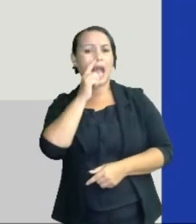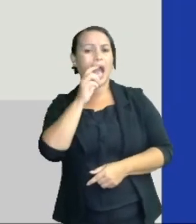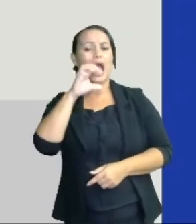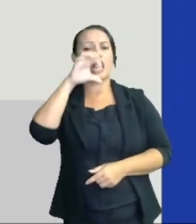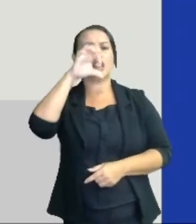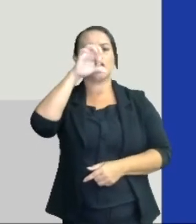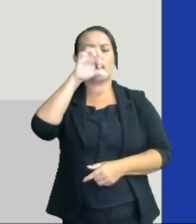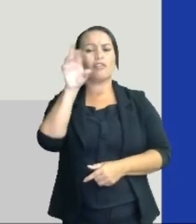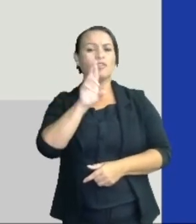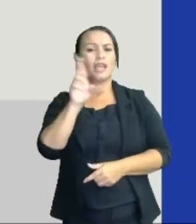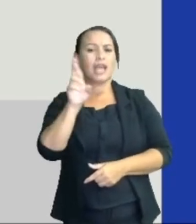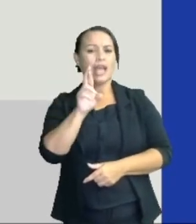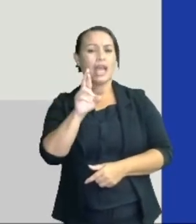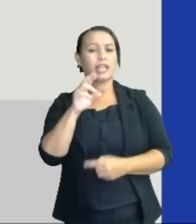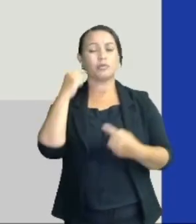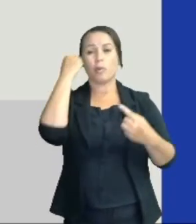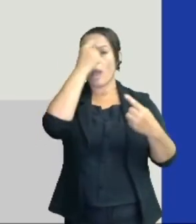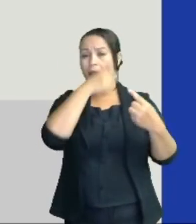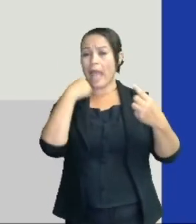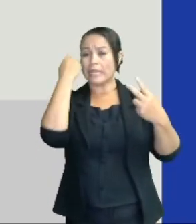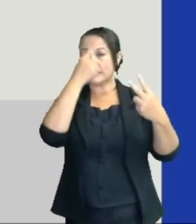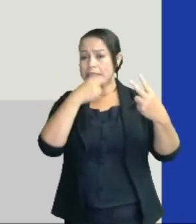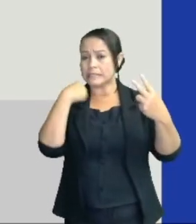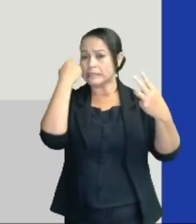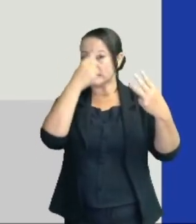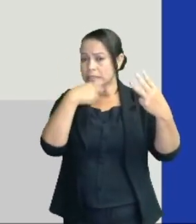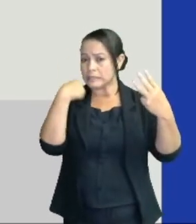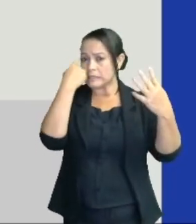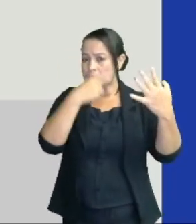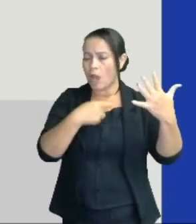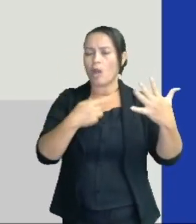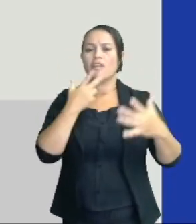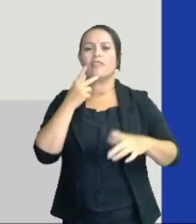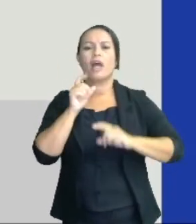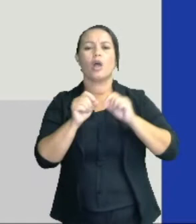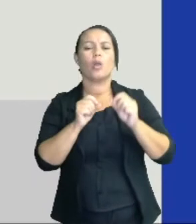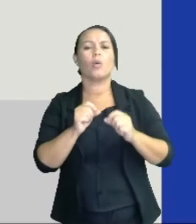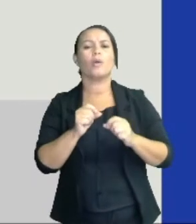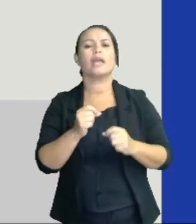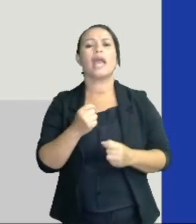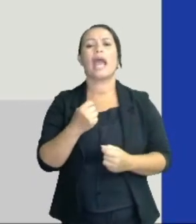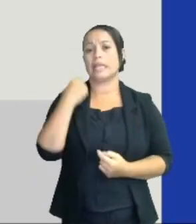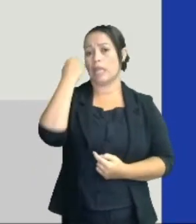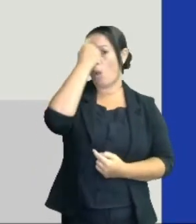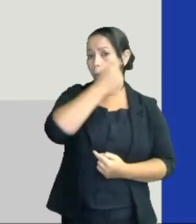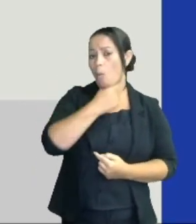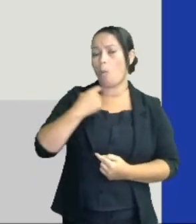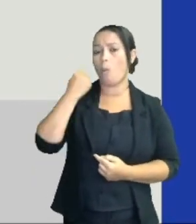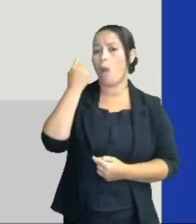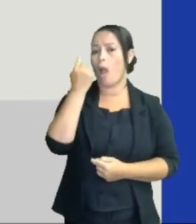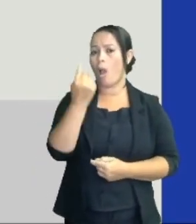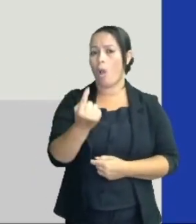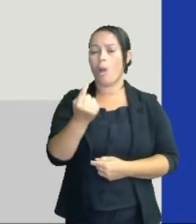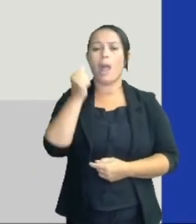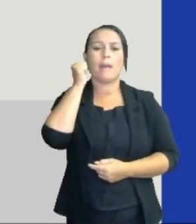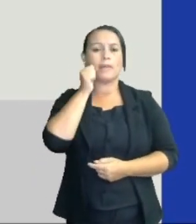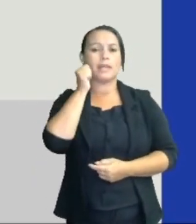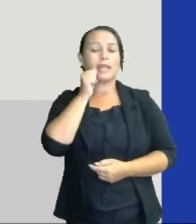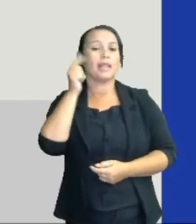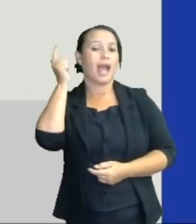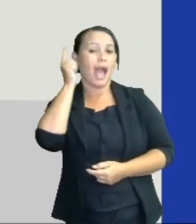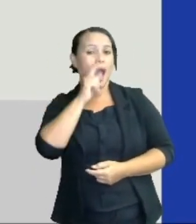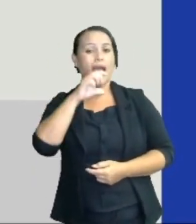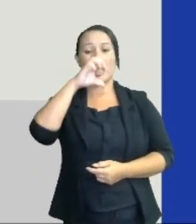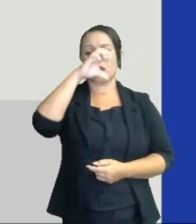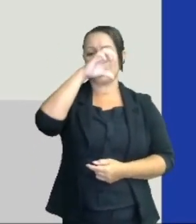9,00 por horas trabalhadas, certo? Ele diz que a cada 1 hora ela recebe